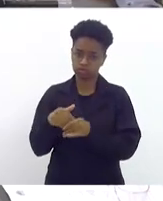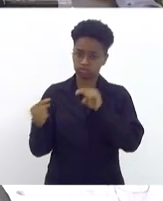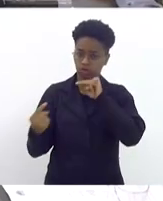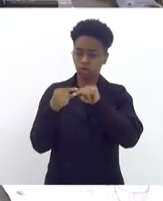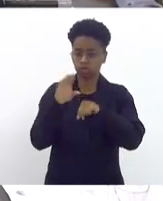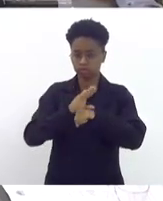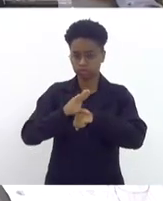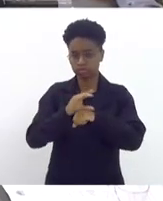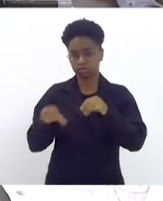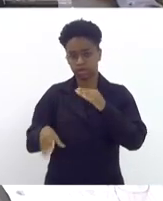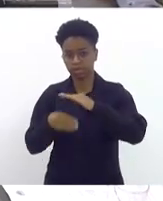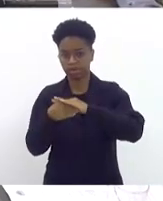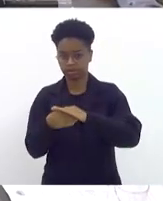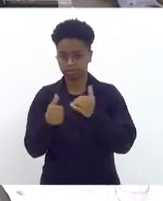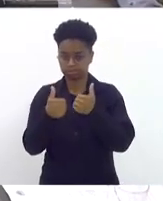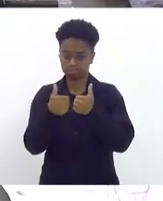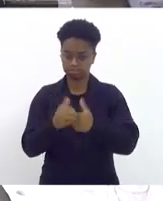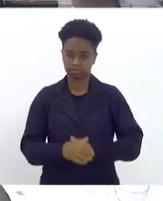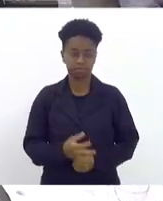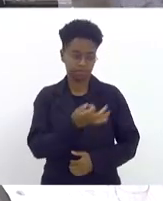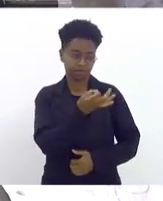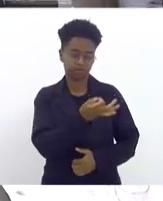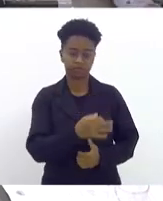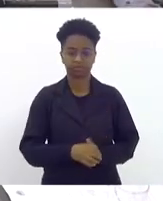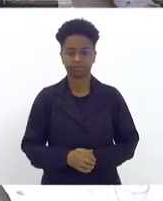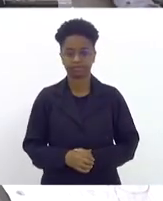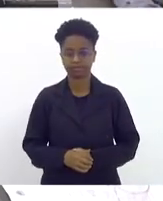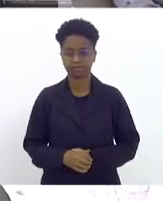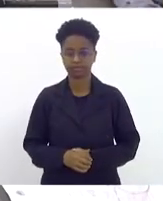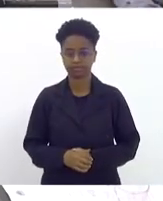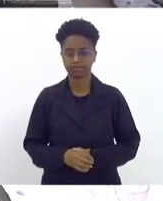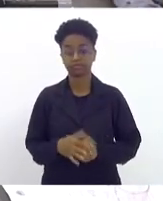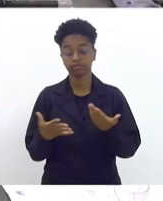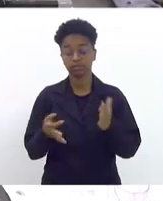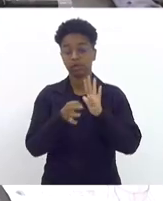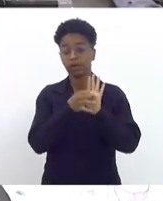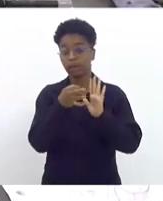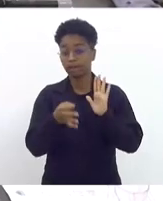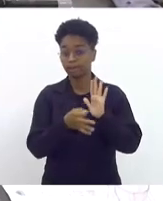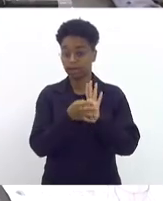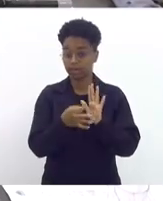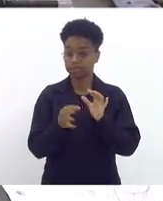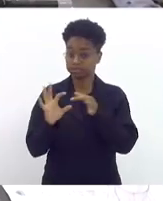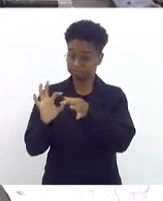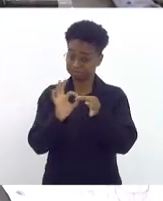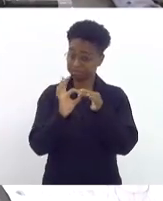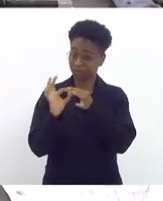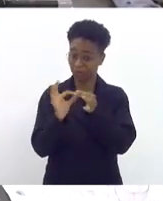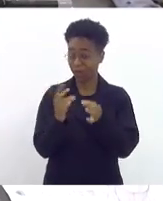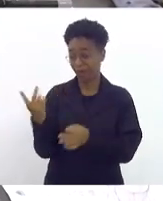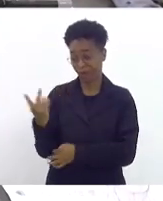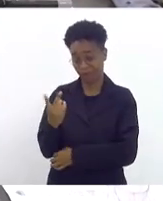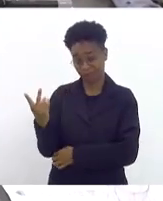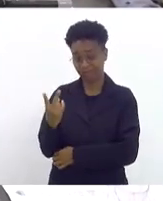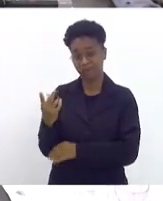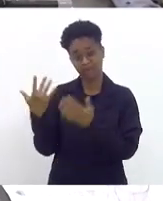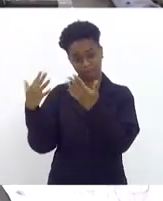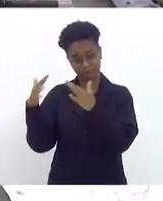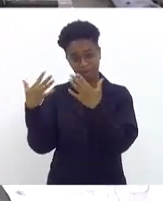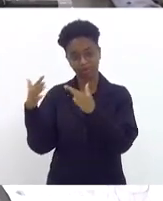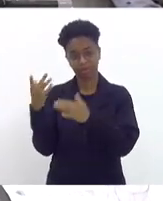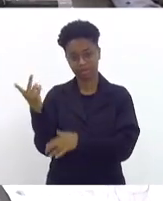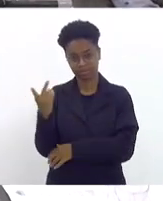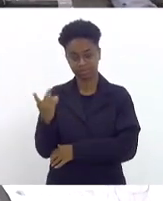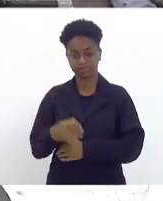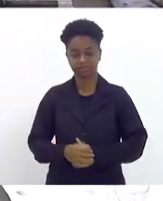constitucionalidade com emendado link perfeito então pareceres em comunhão do deputado minco de laranja Parabéns deputado